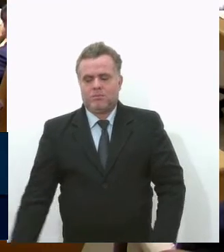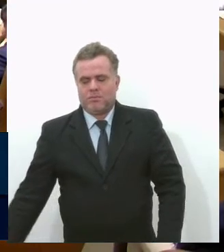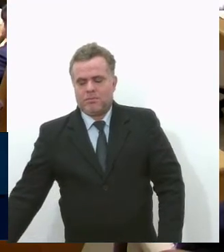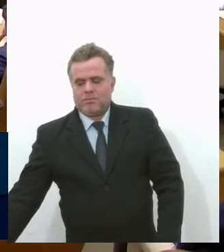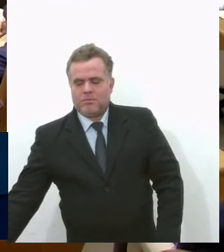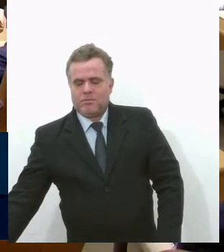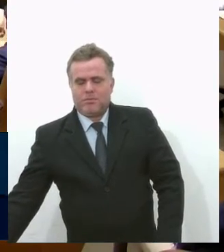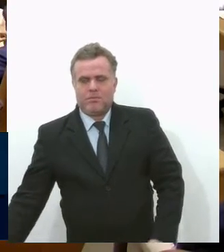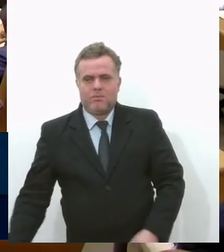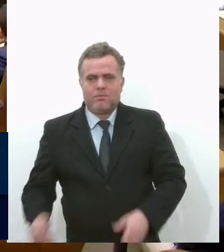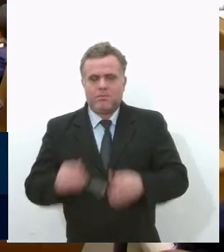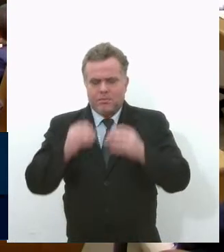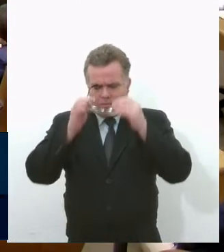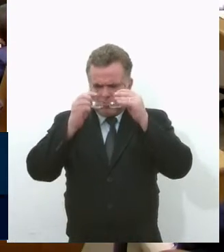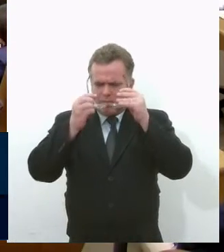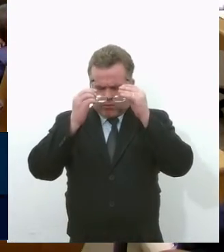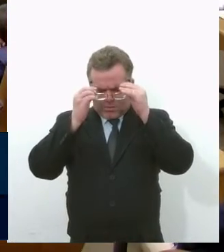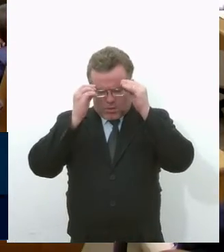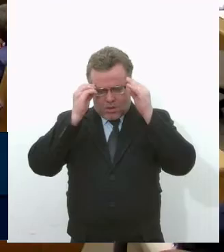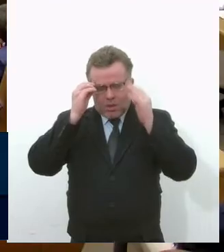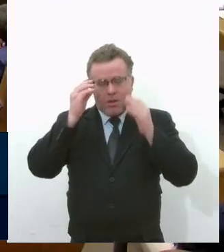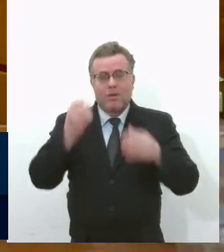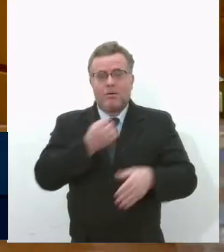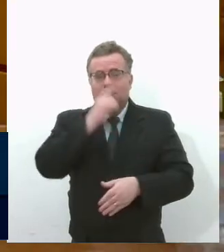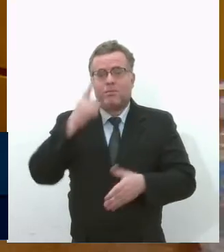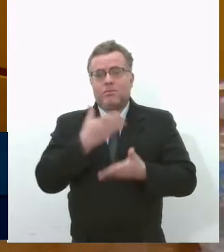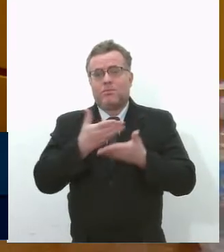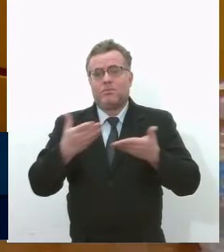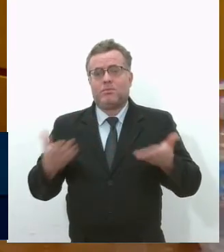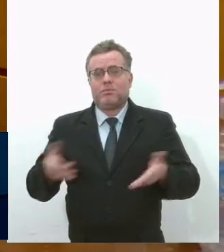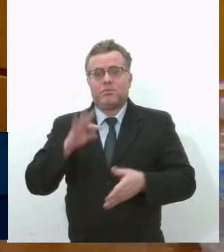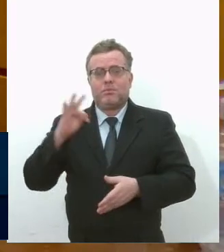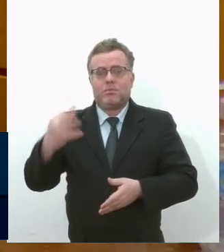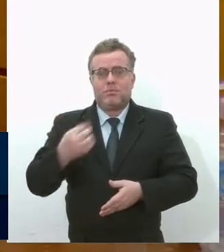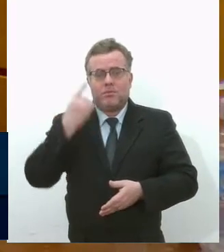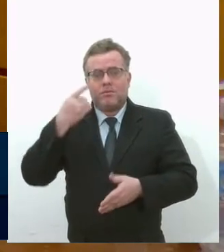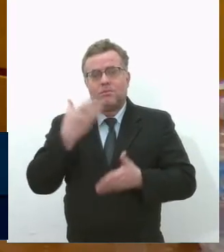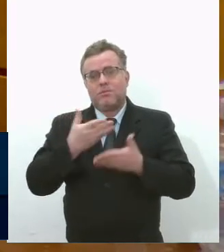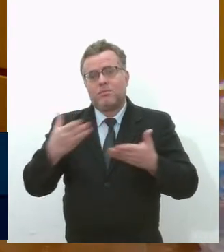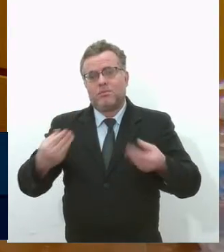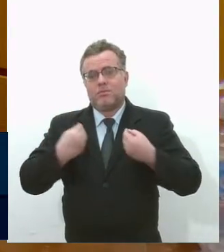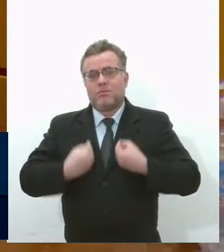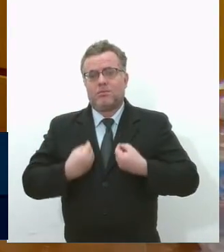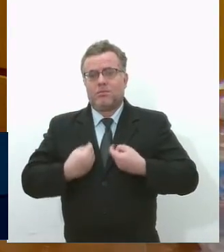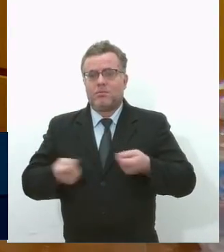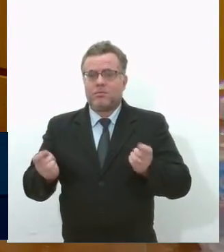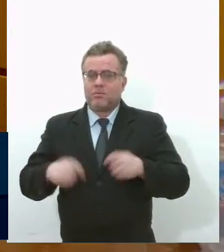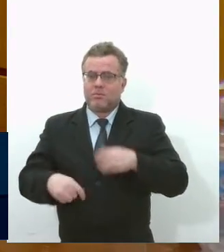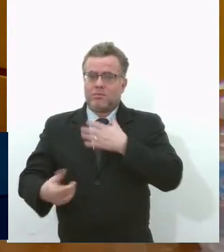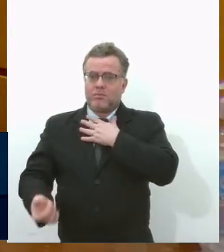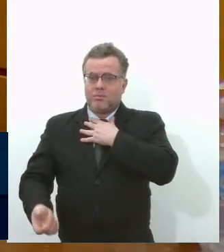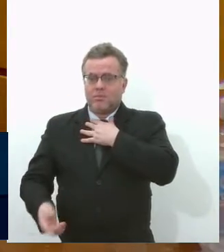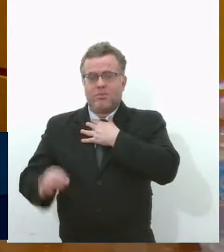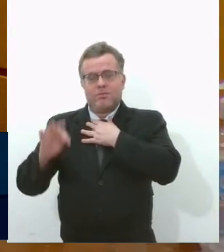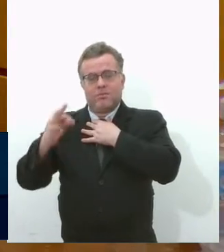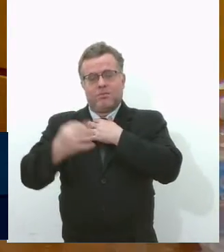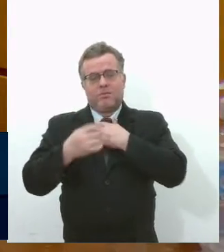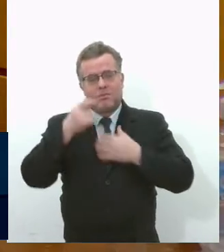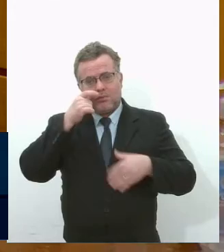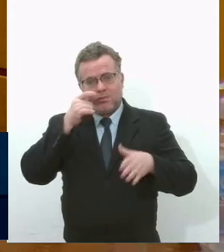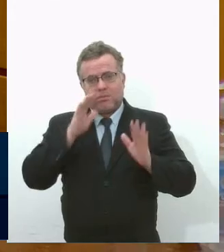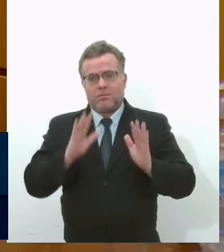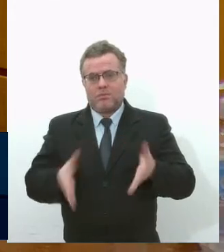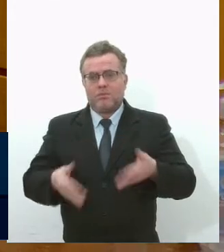Bom dia, colegas, deputadas, deputados, pessoal de casa, imprensa, todos que estão acompanhando.